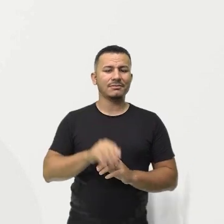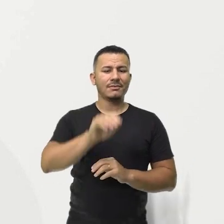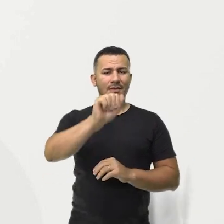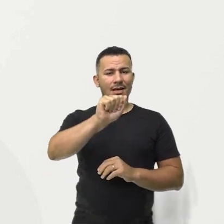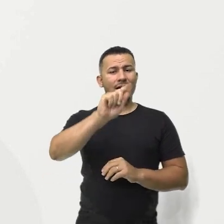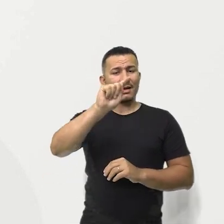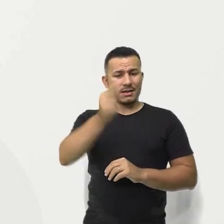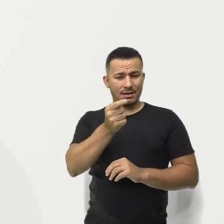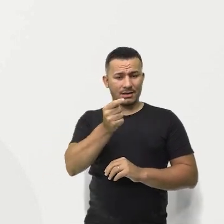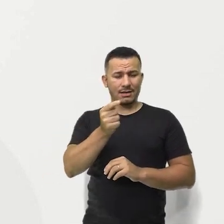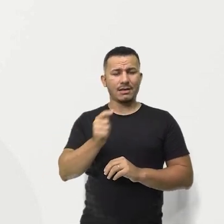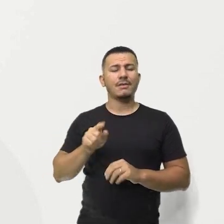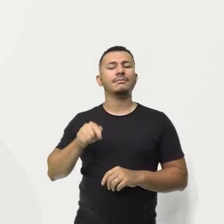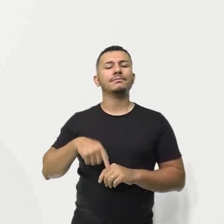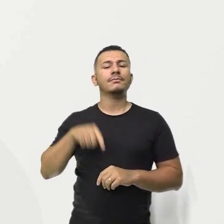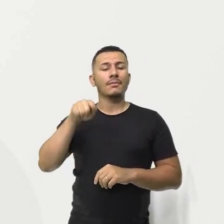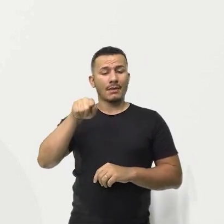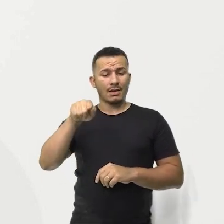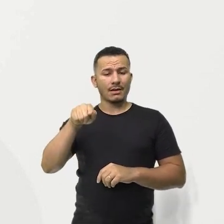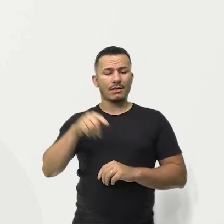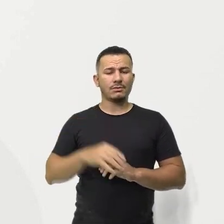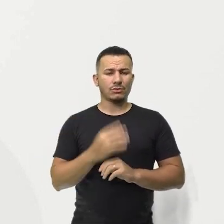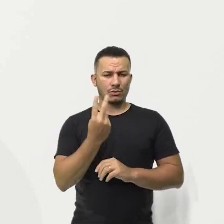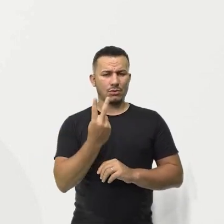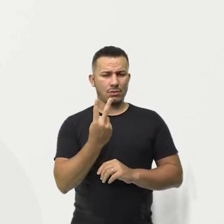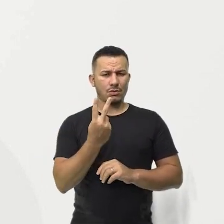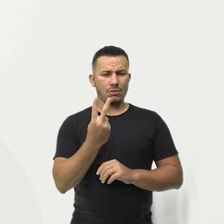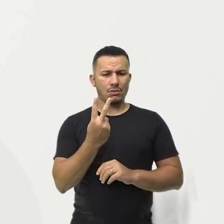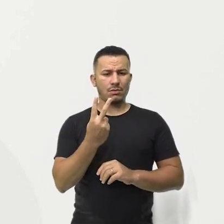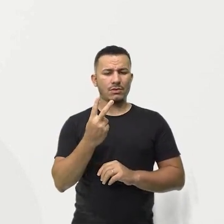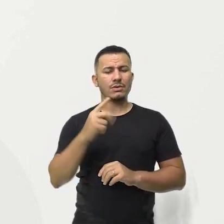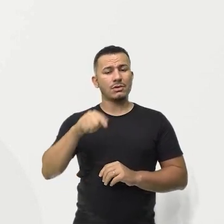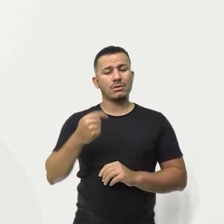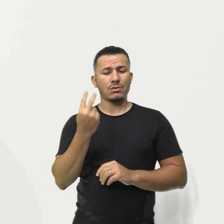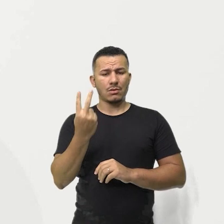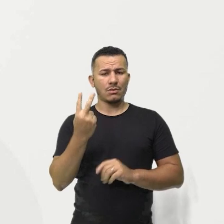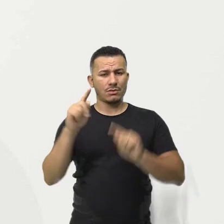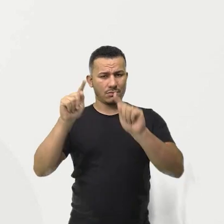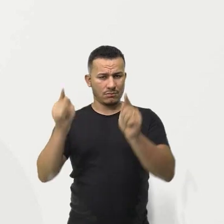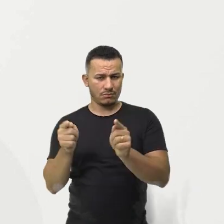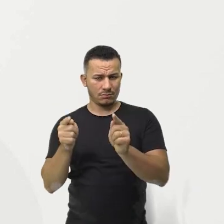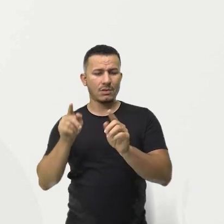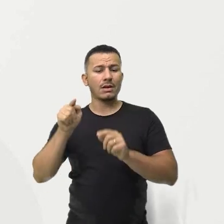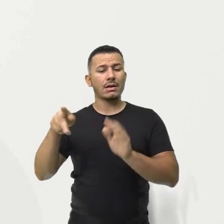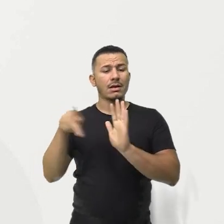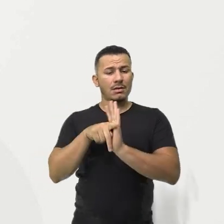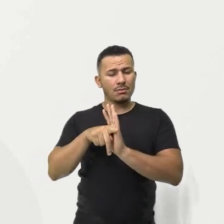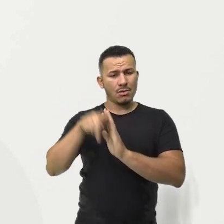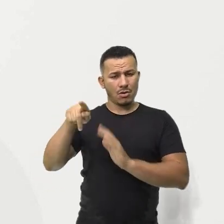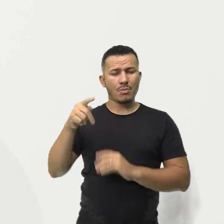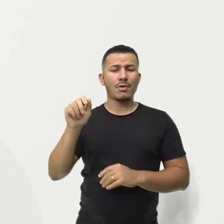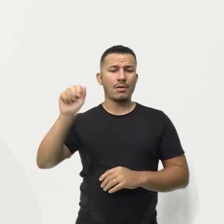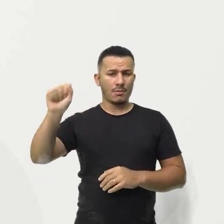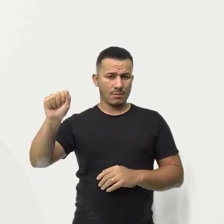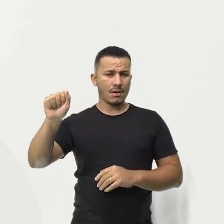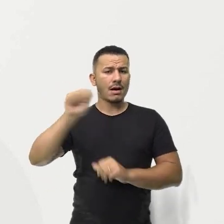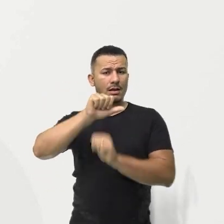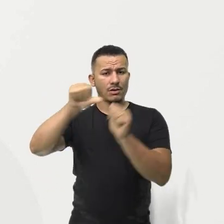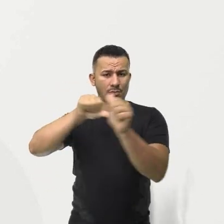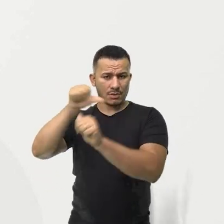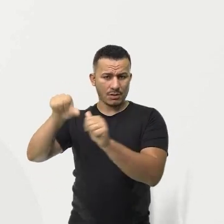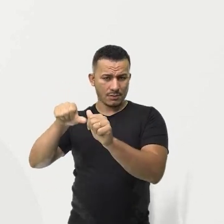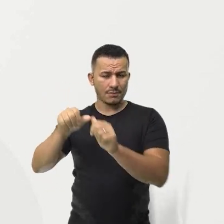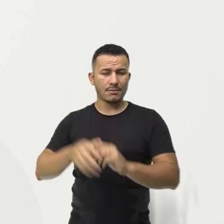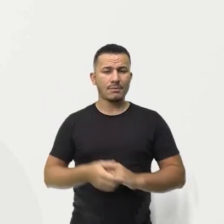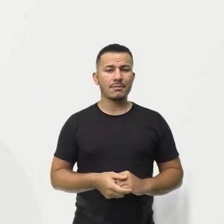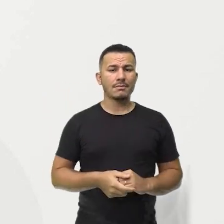Isso aqui é uma maneira que em matemática a gente usa para diferenciar o A do outro A, tá bom? Então, A' vai ser igual